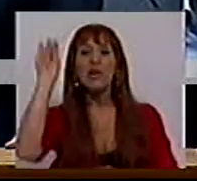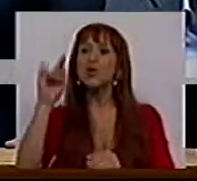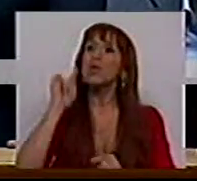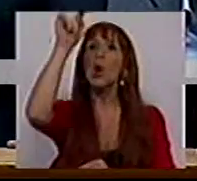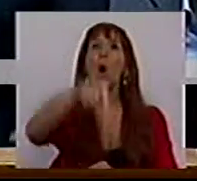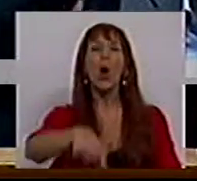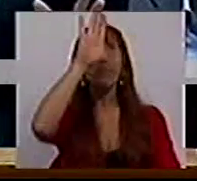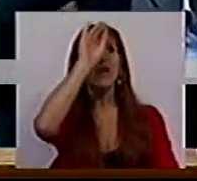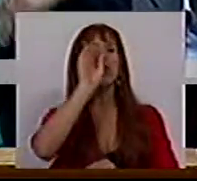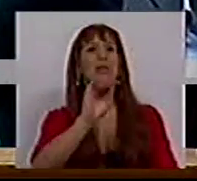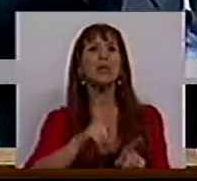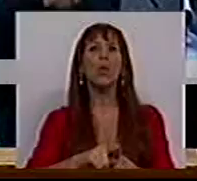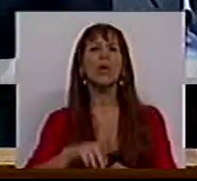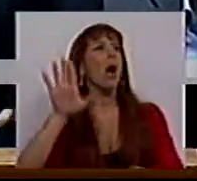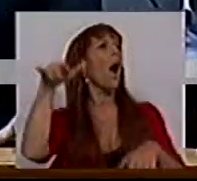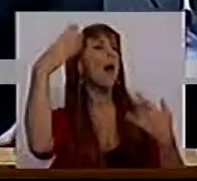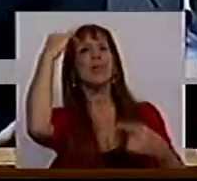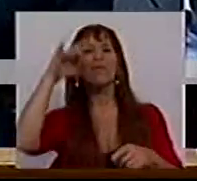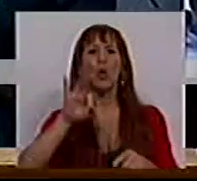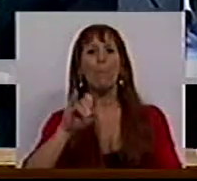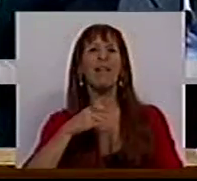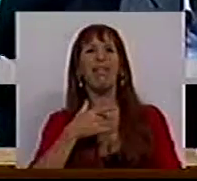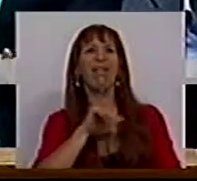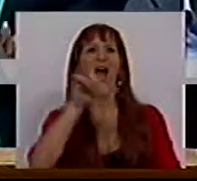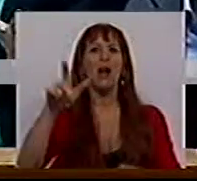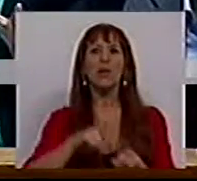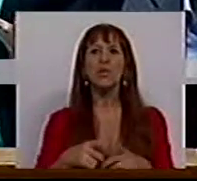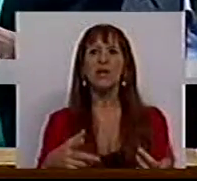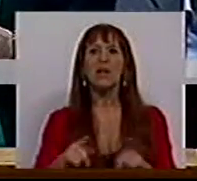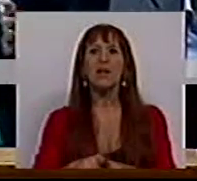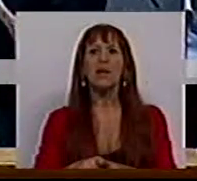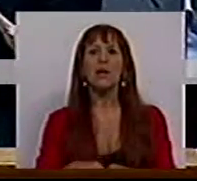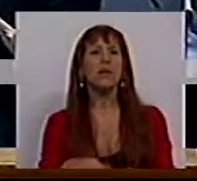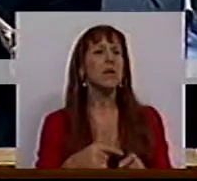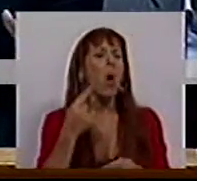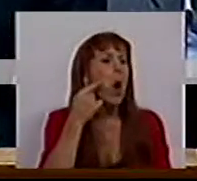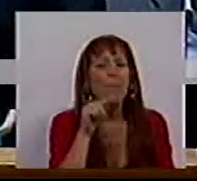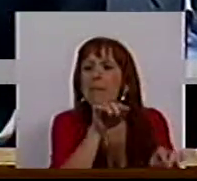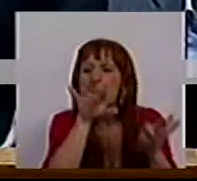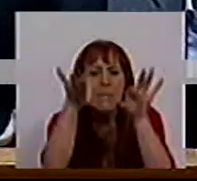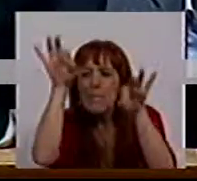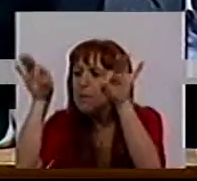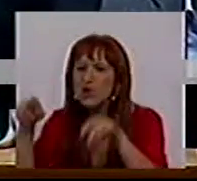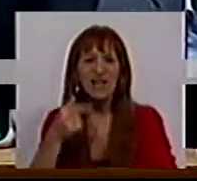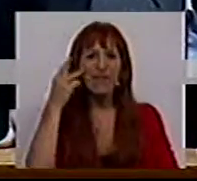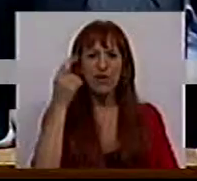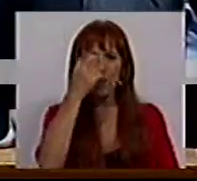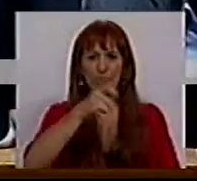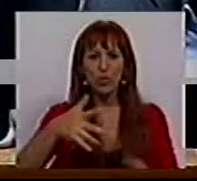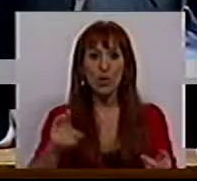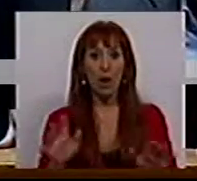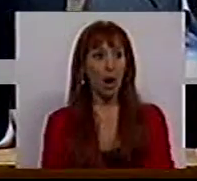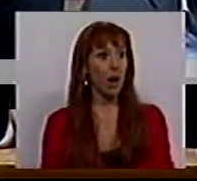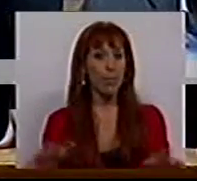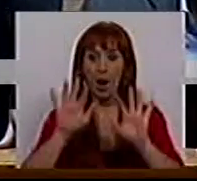ao Ministério da Educação qual professor Pardal da Walt Disney e desatou a fazer experiências com a vida das pessoas.